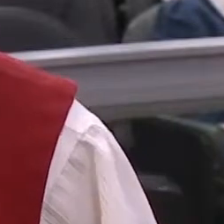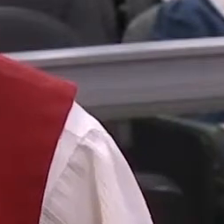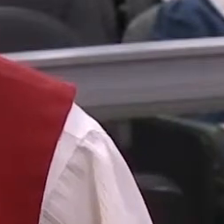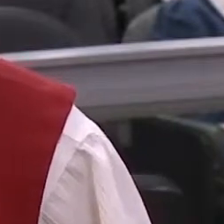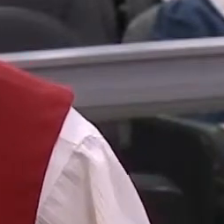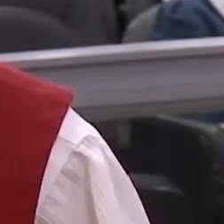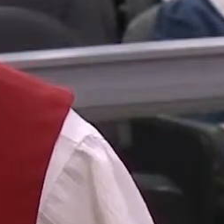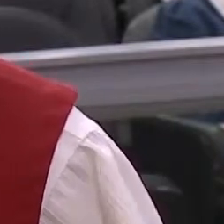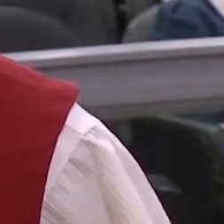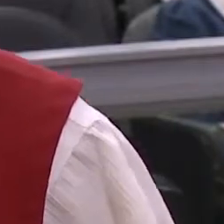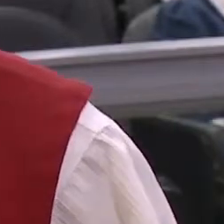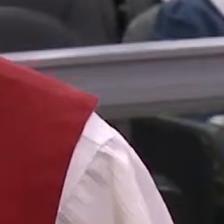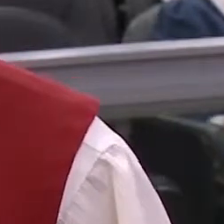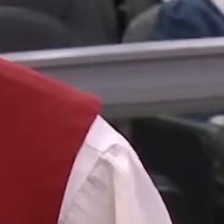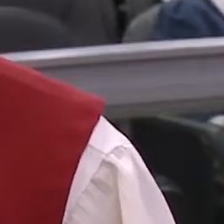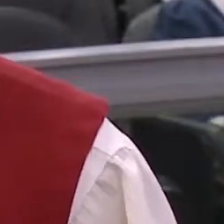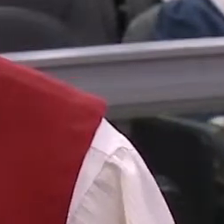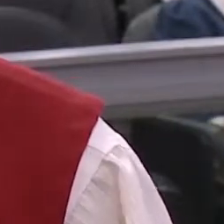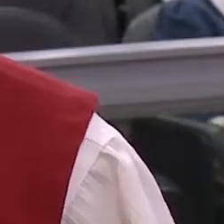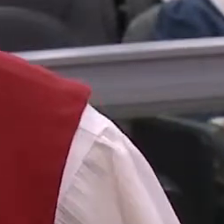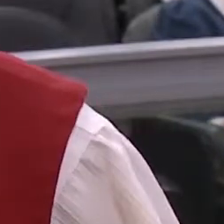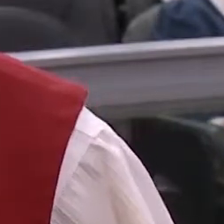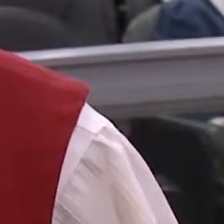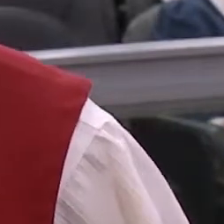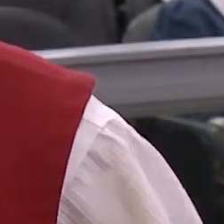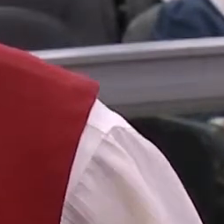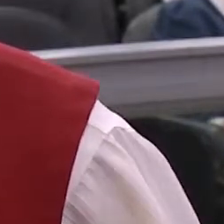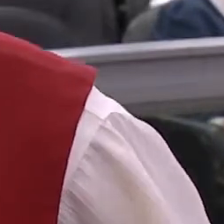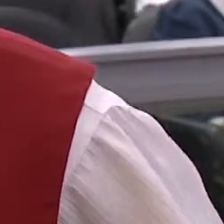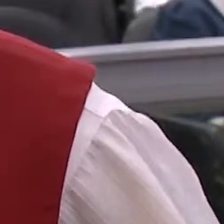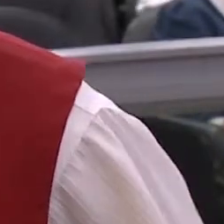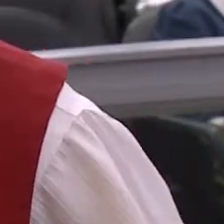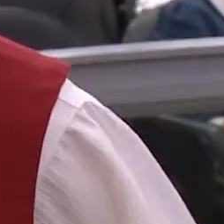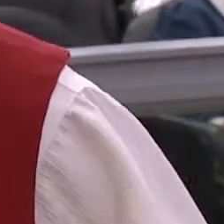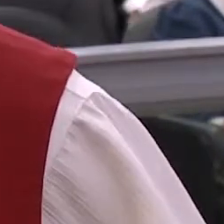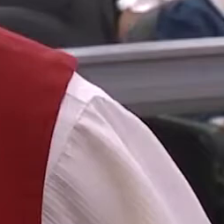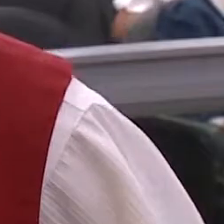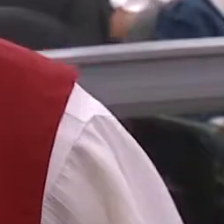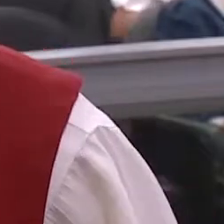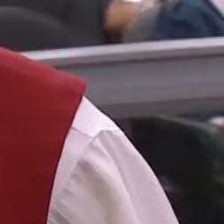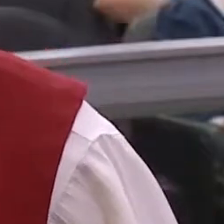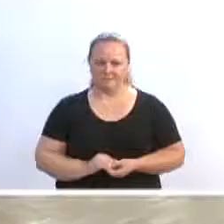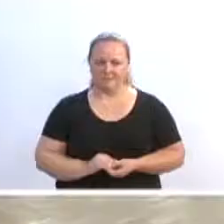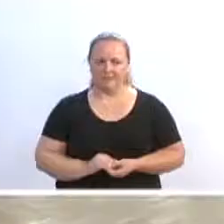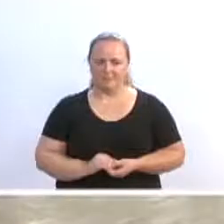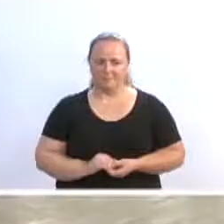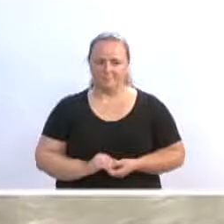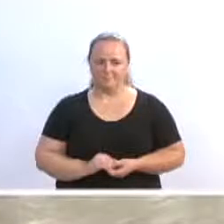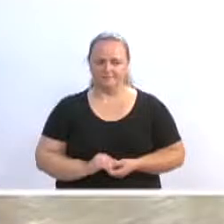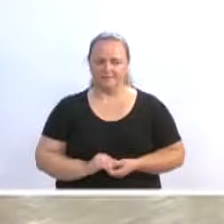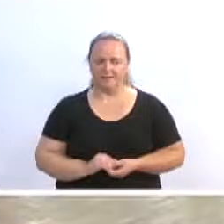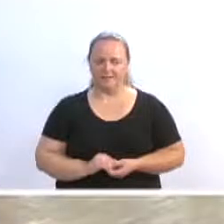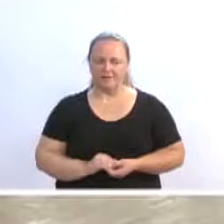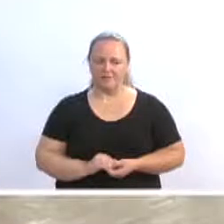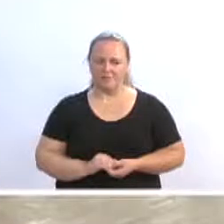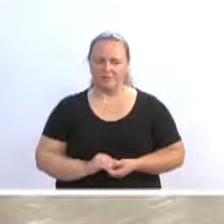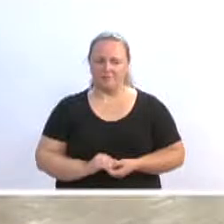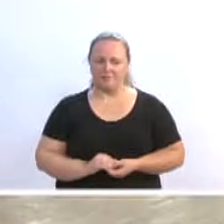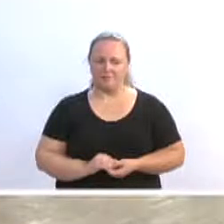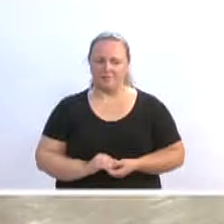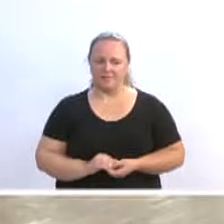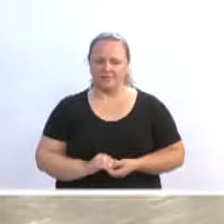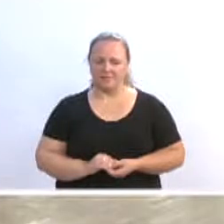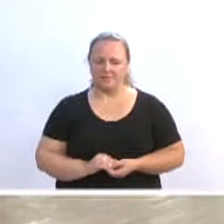esse pensamento assim, da alegria das pessoas, o companheirismo de todo mundo e todo mundo que está ao nosso redor, né? A banda Os Montanari